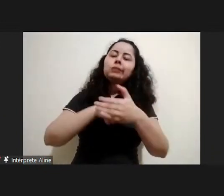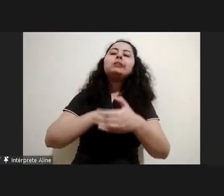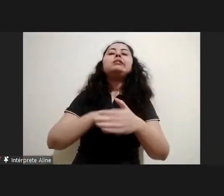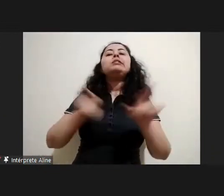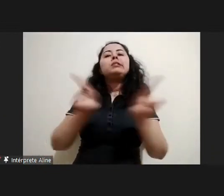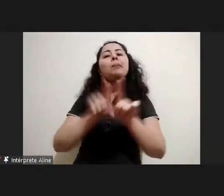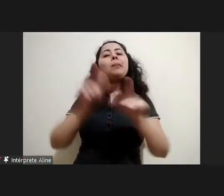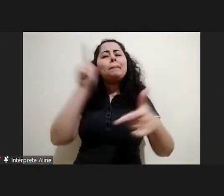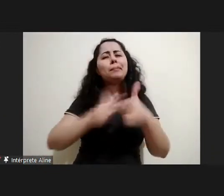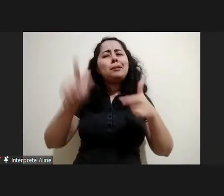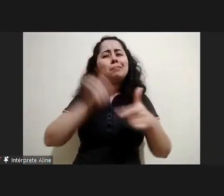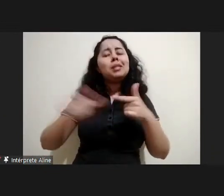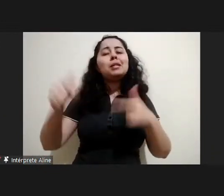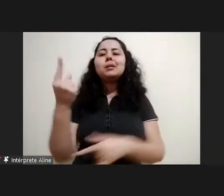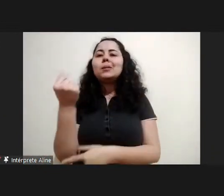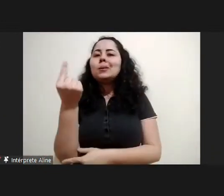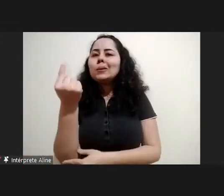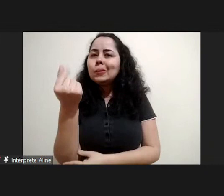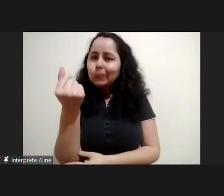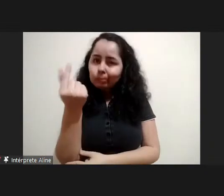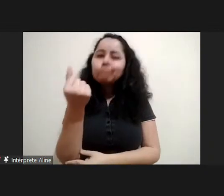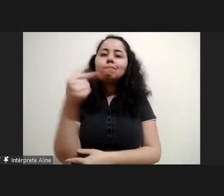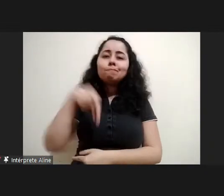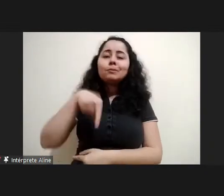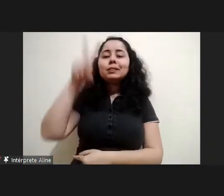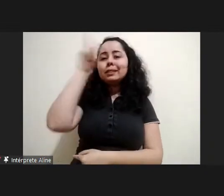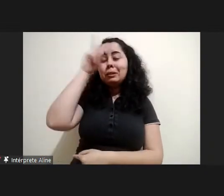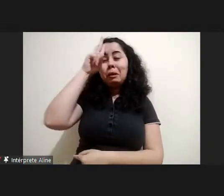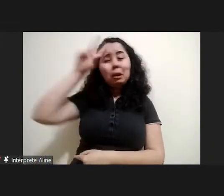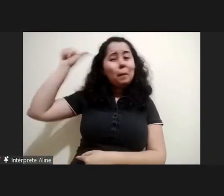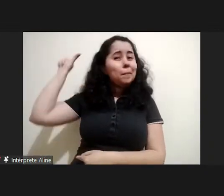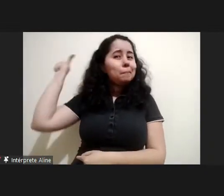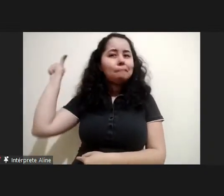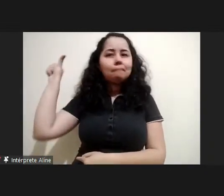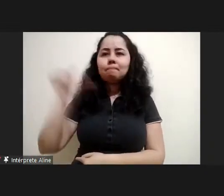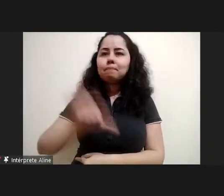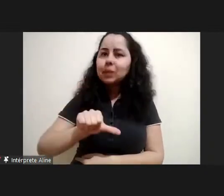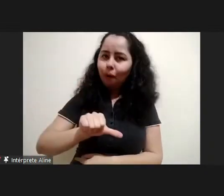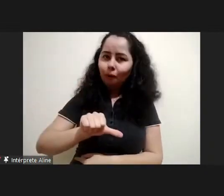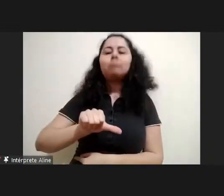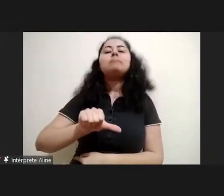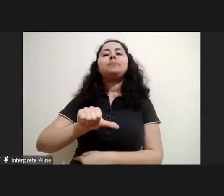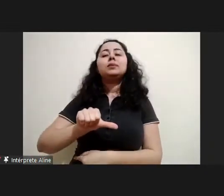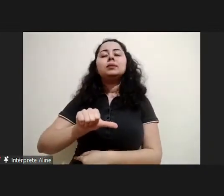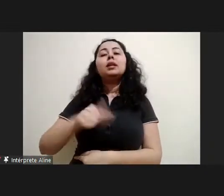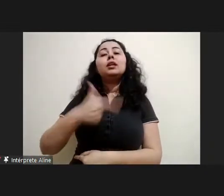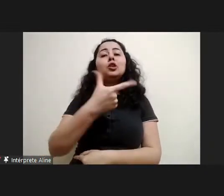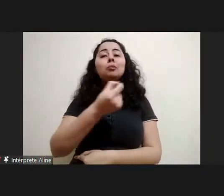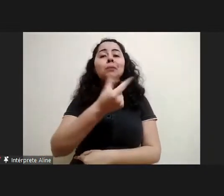história. O arrocho orçamentário que as universidades estão enfrentando em 2020 e